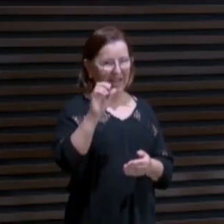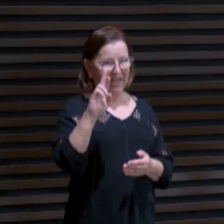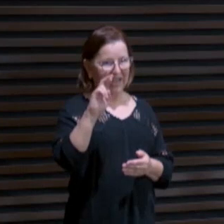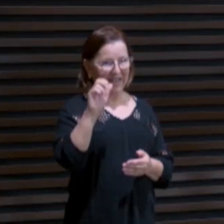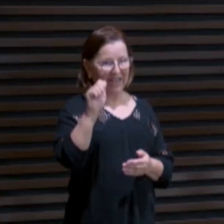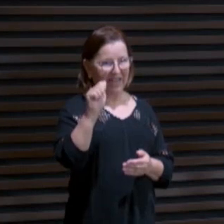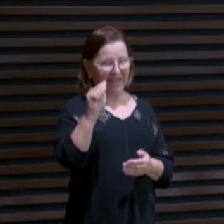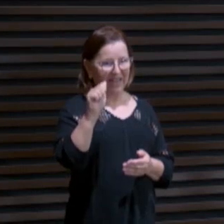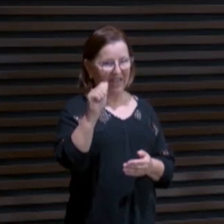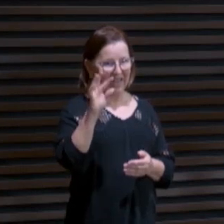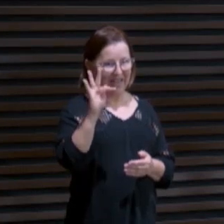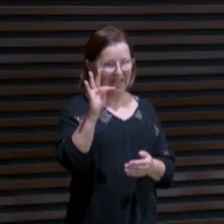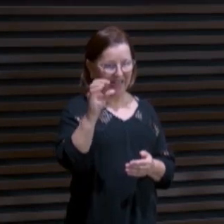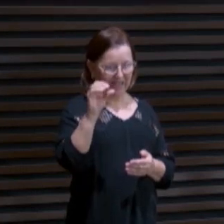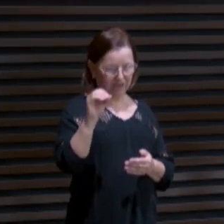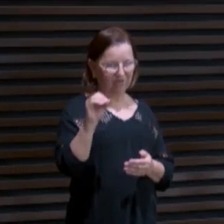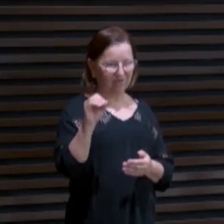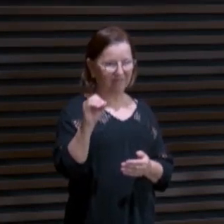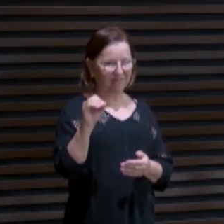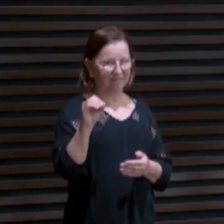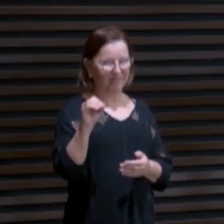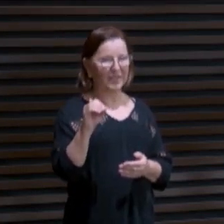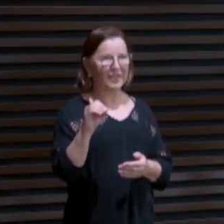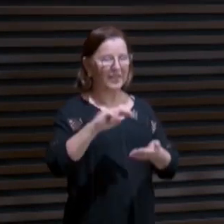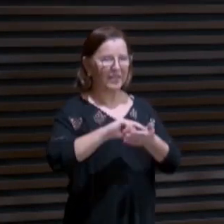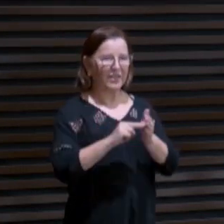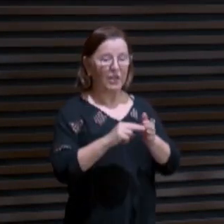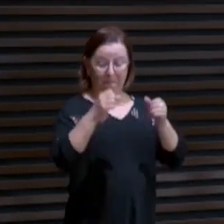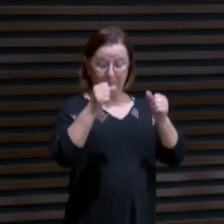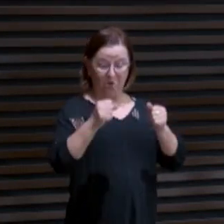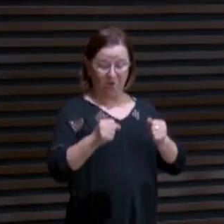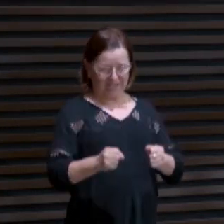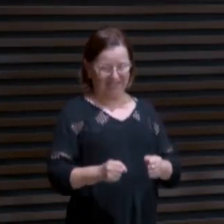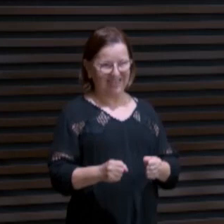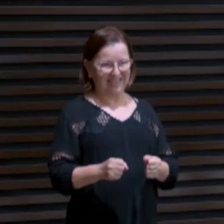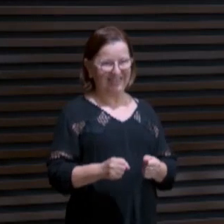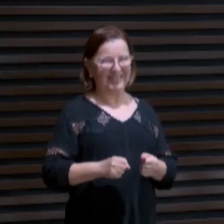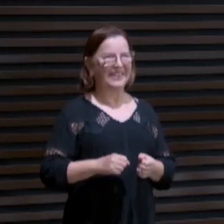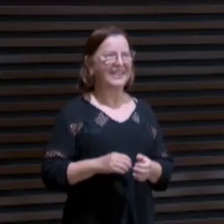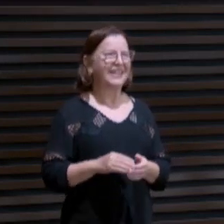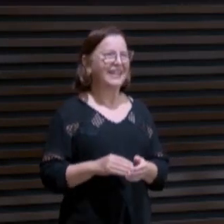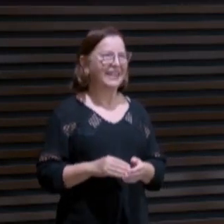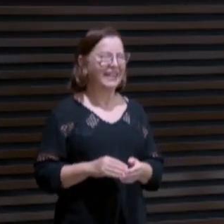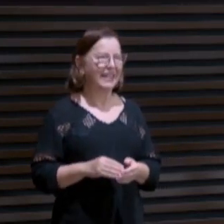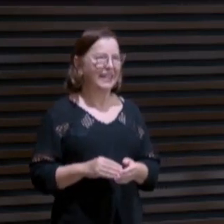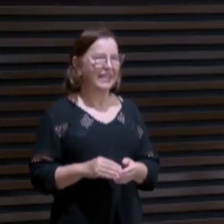democracia. Poder do povo. Nós temos